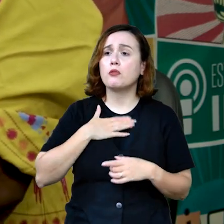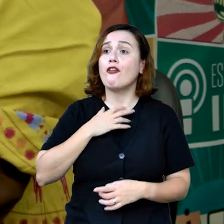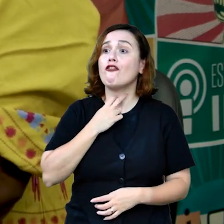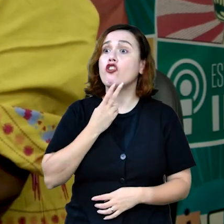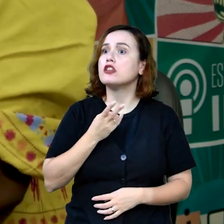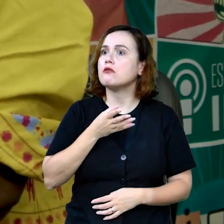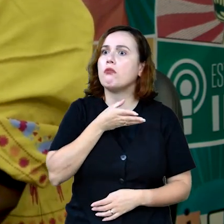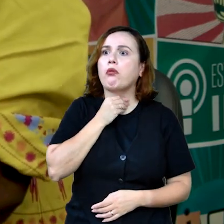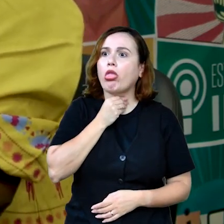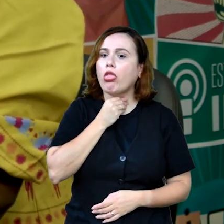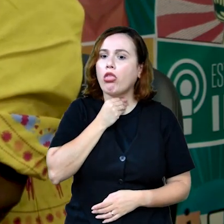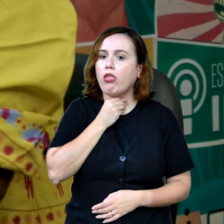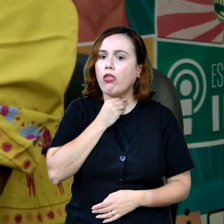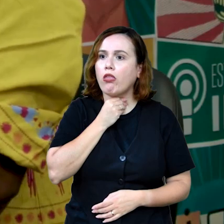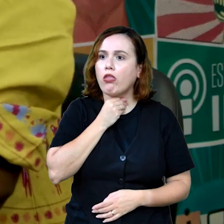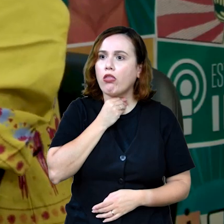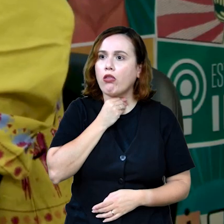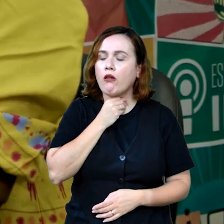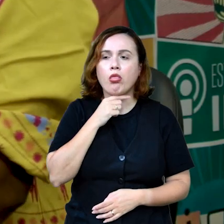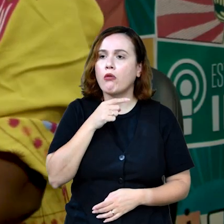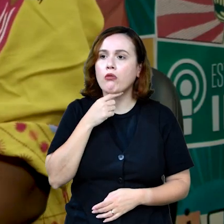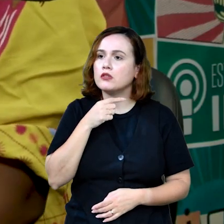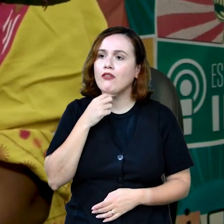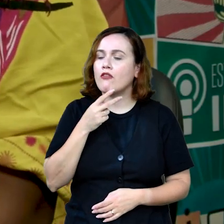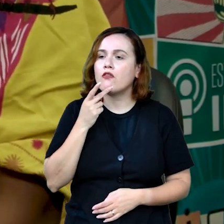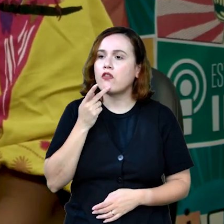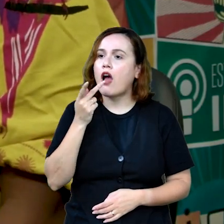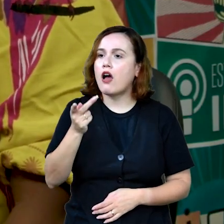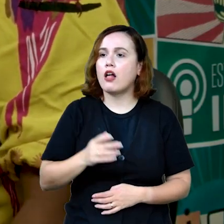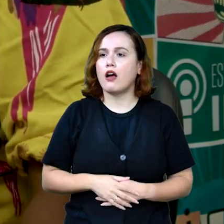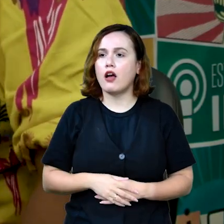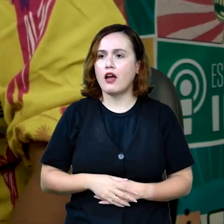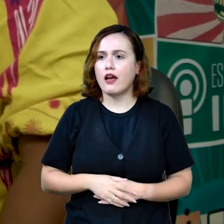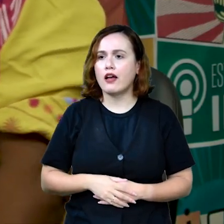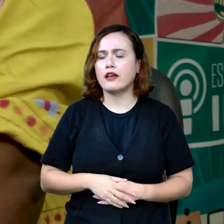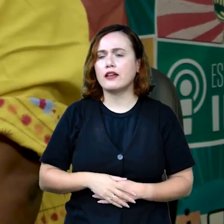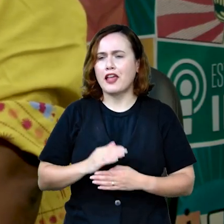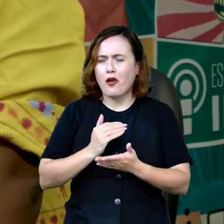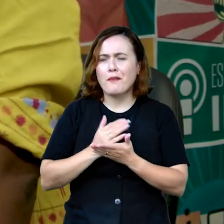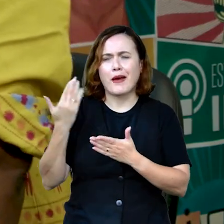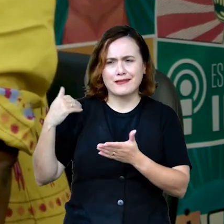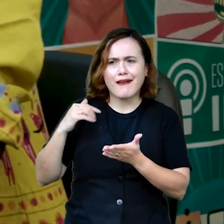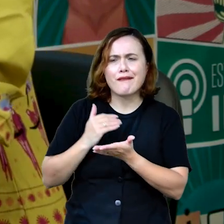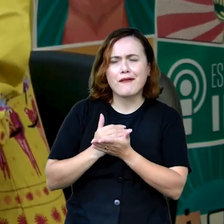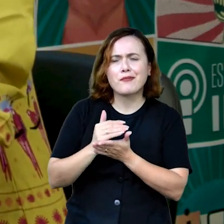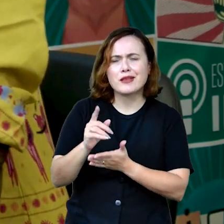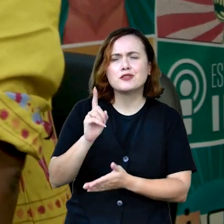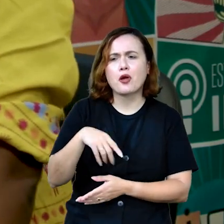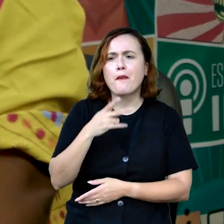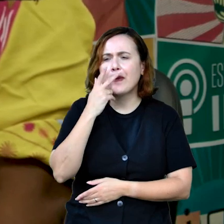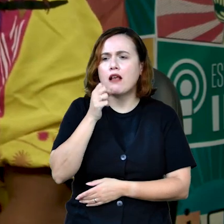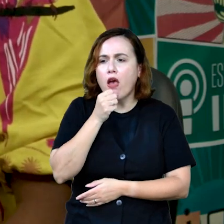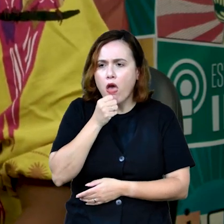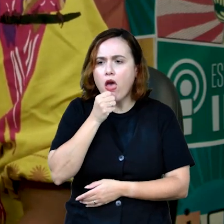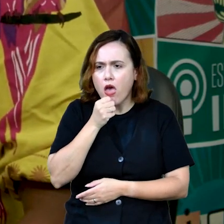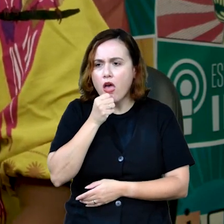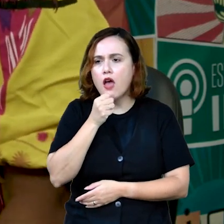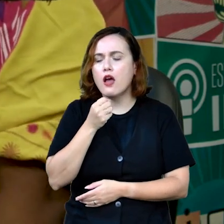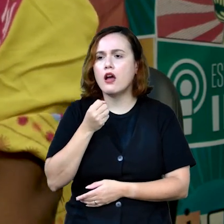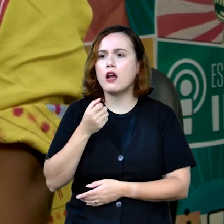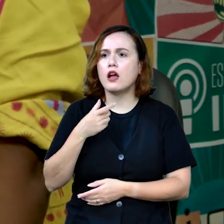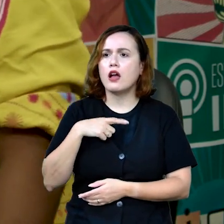voz, assim. É histórico, isso aí eu já sei. E aí, quando isso aconteceu, começa com uma tosse e tal, parece uma